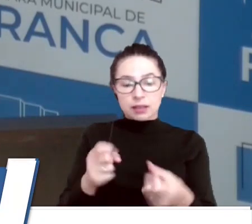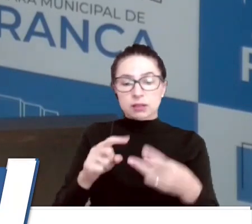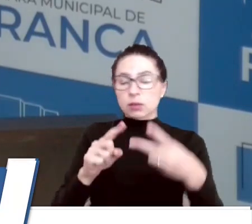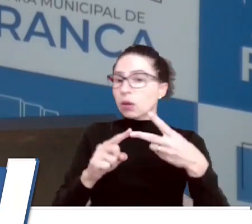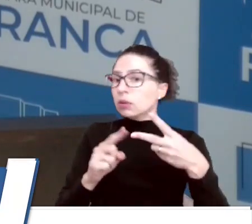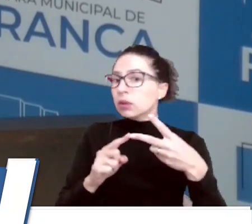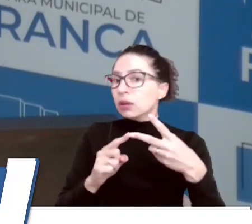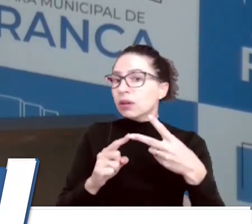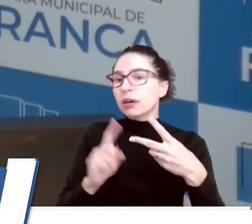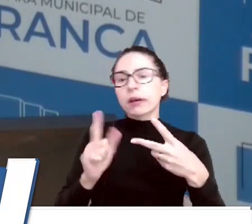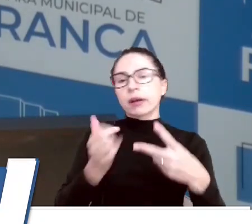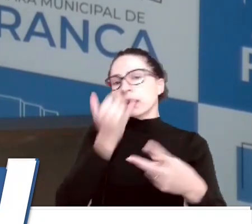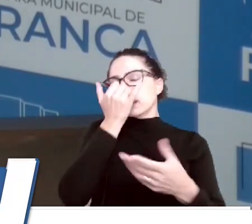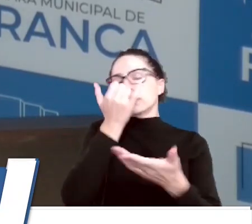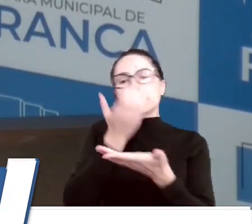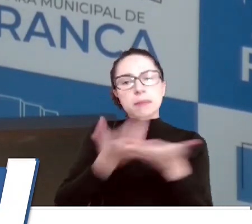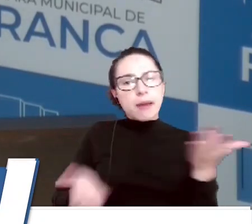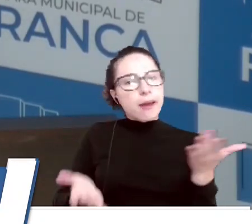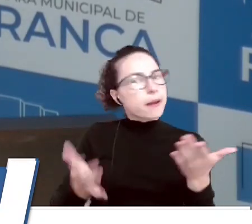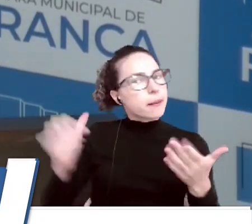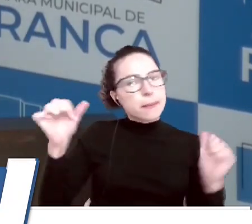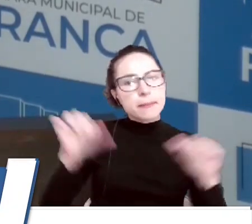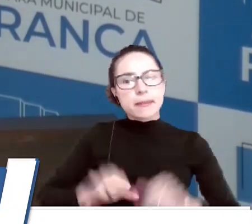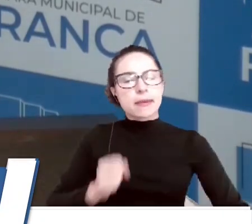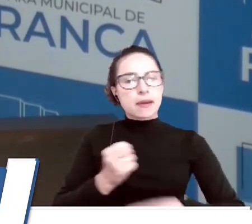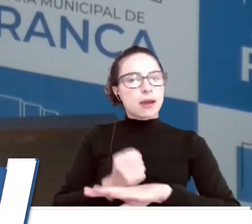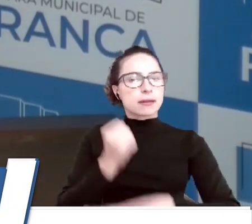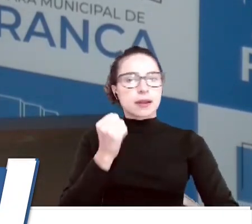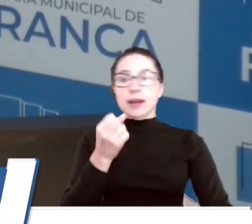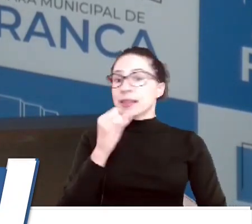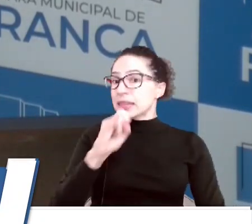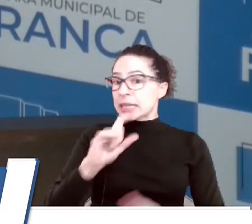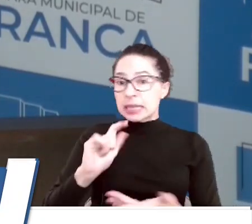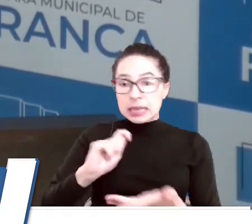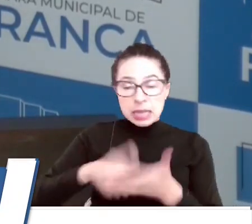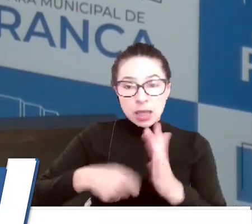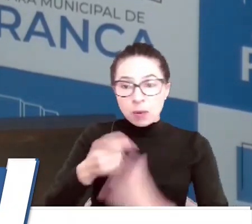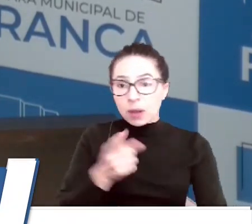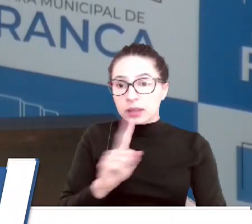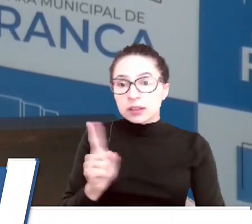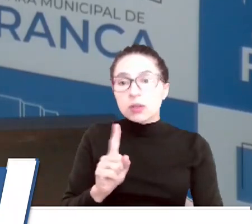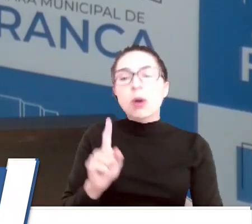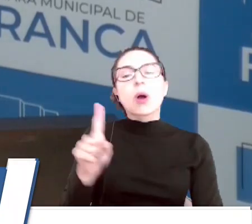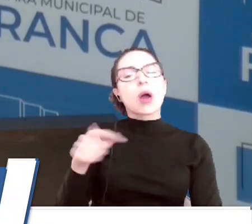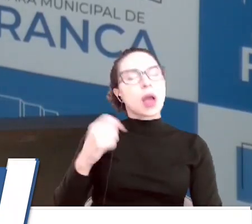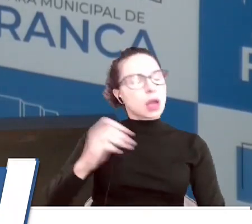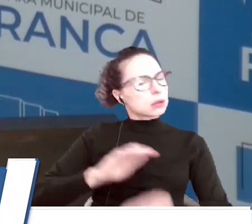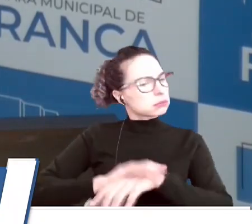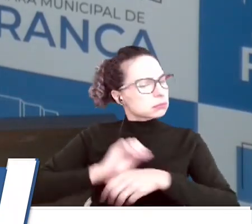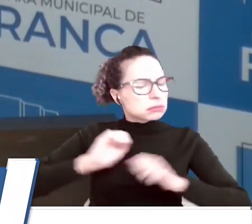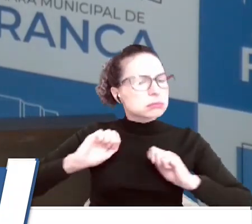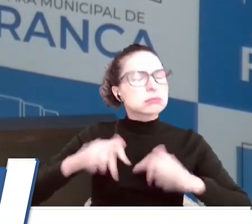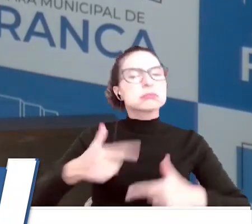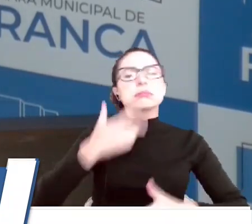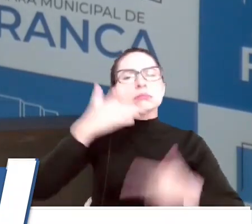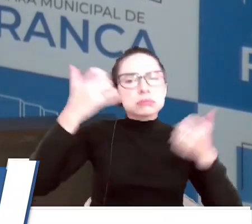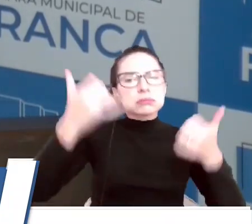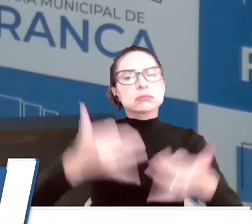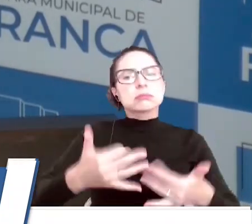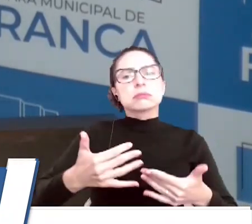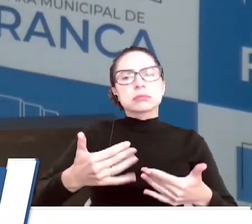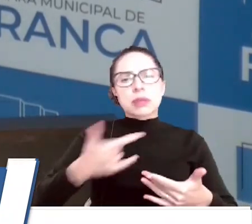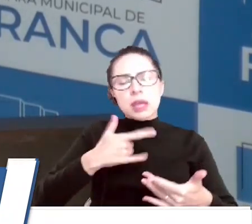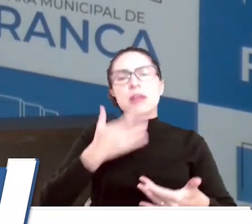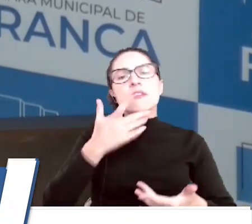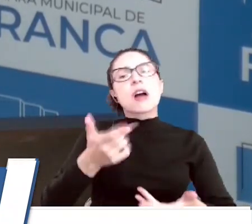ele prejudicou ainda mais Franca. Se ele não assinou, ele tem que se posicionar e sair e dizer